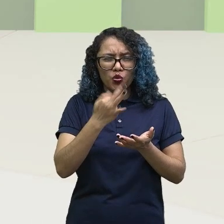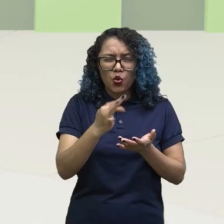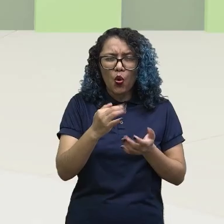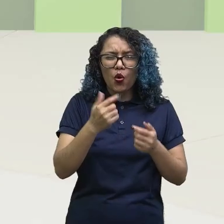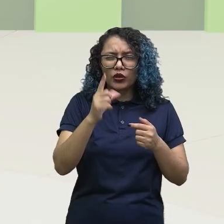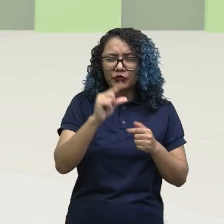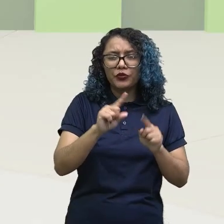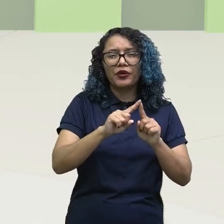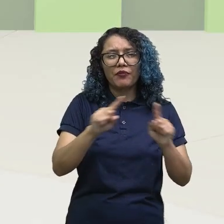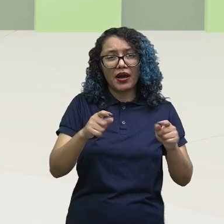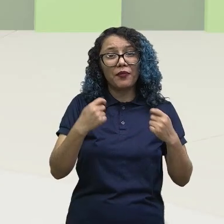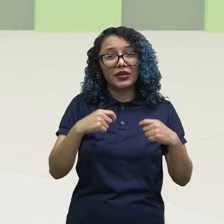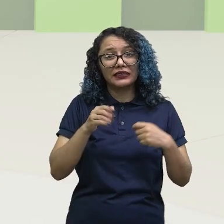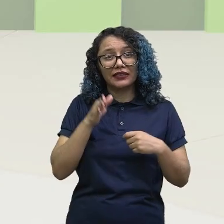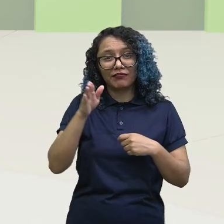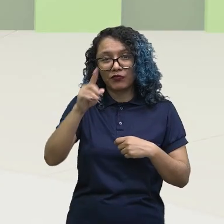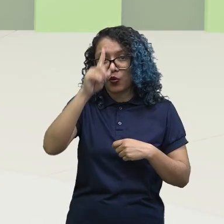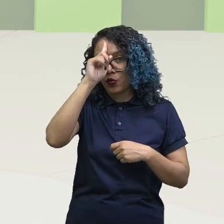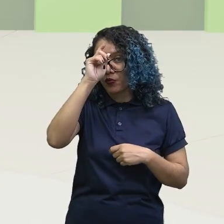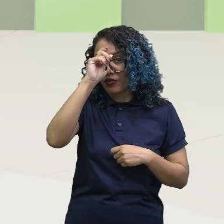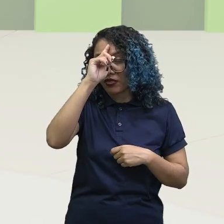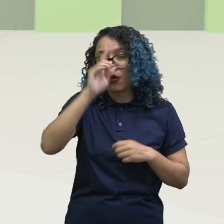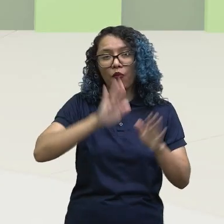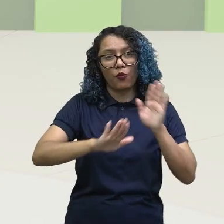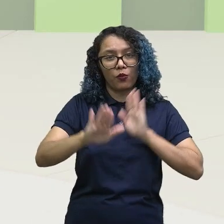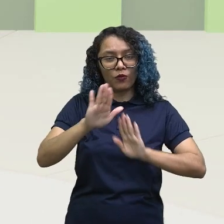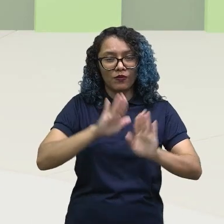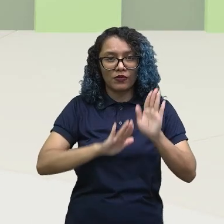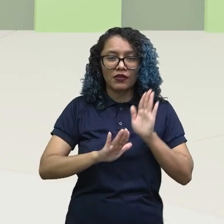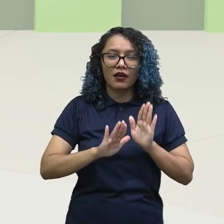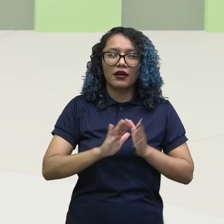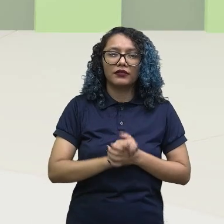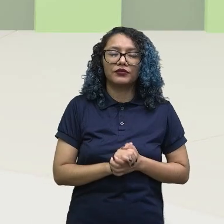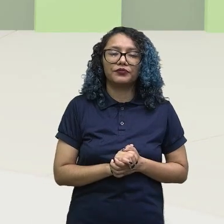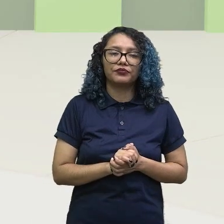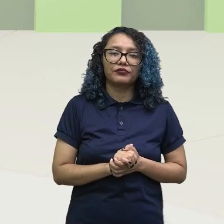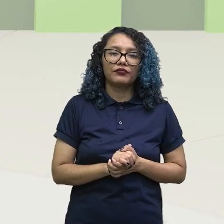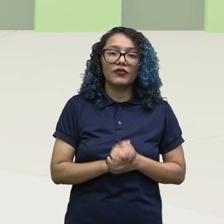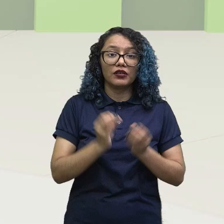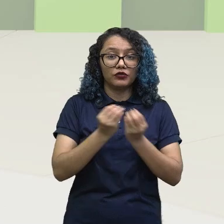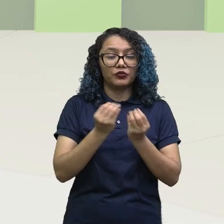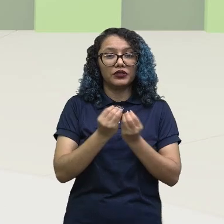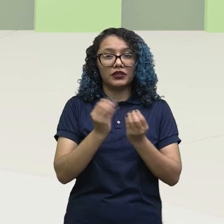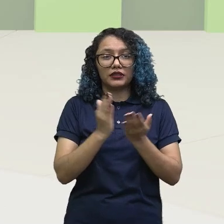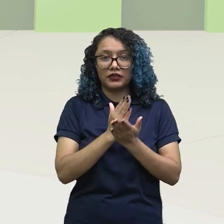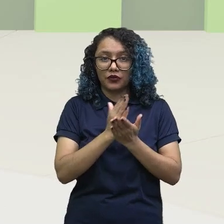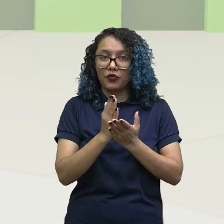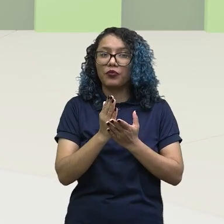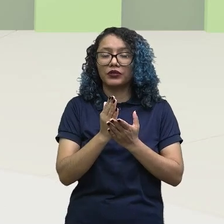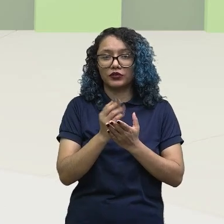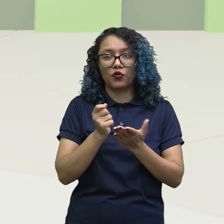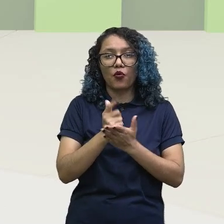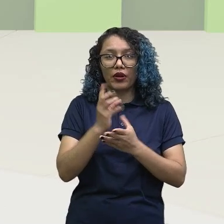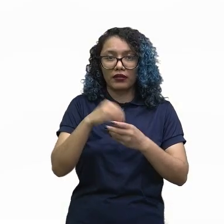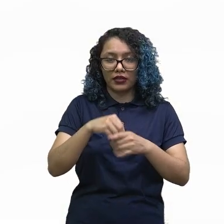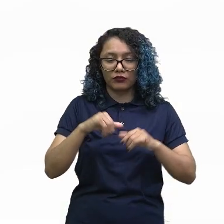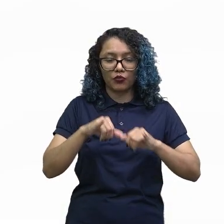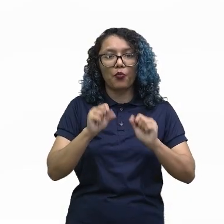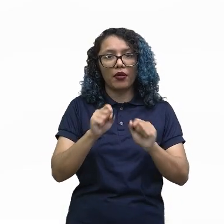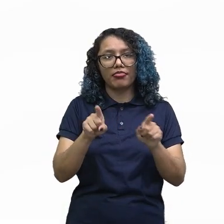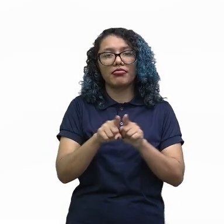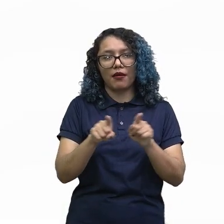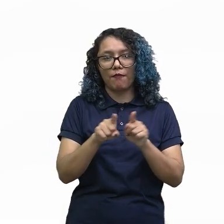muito cuidado com isso. Que existem substâncias que a gente compra no supermercado também que podem trazer a morte. Então, vamos dar